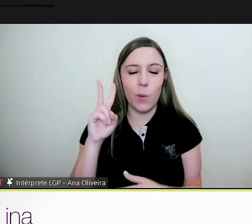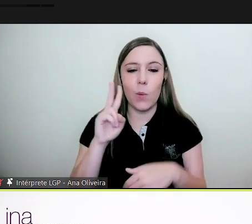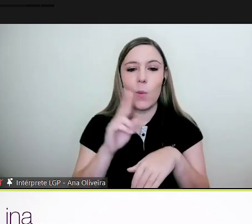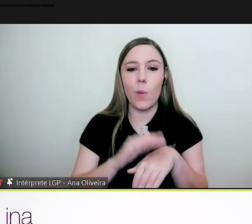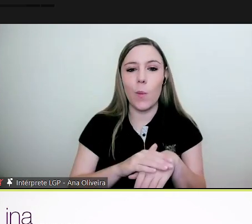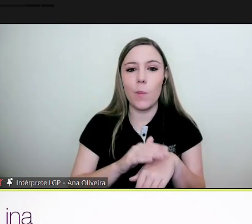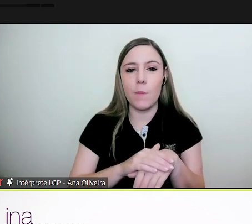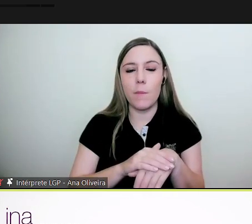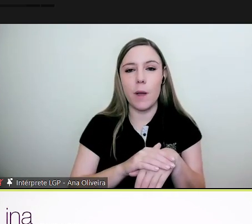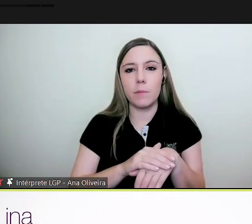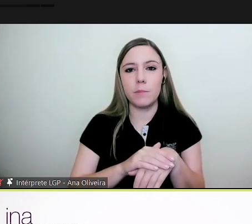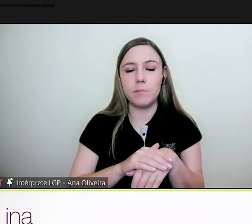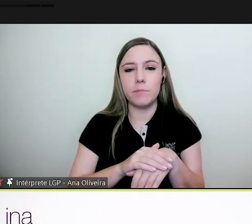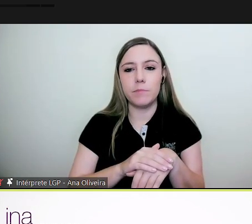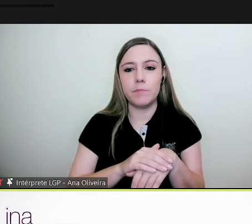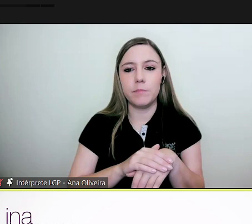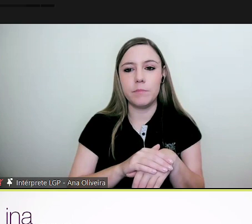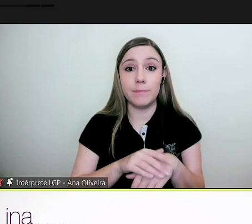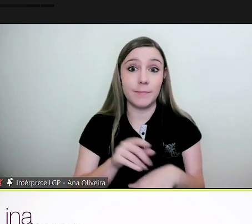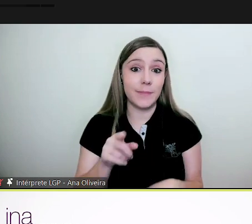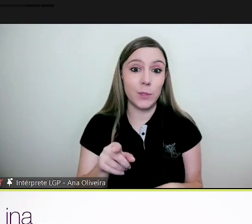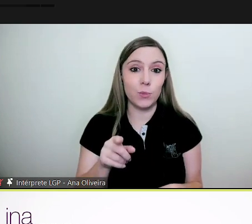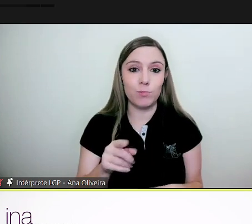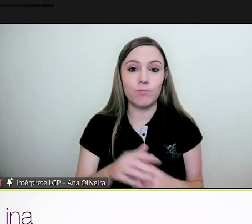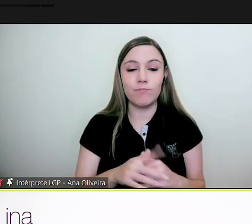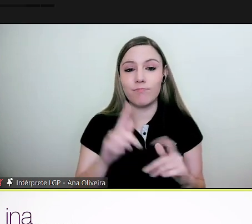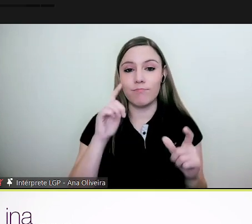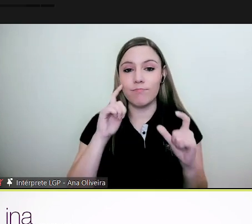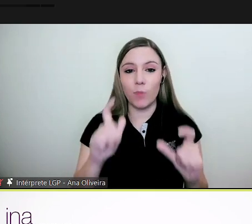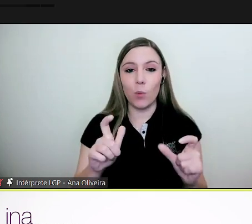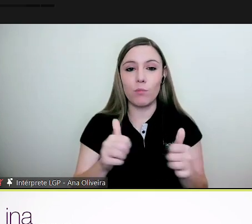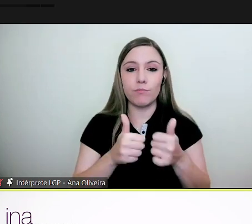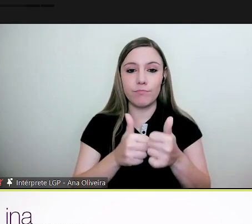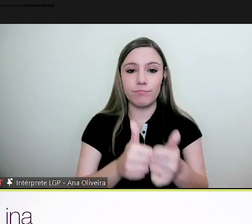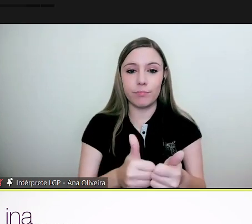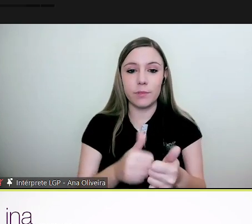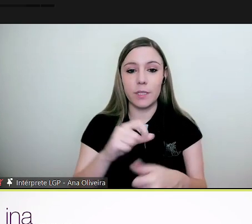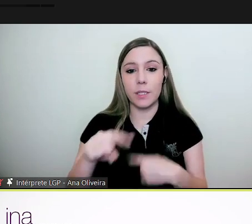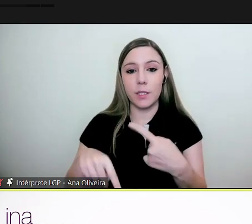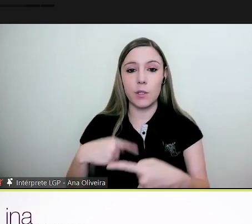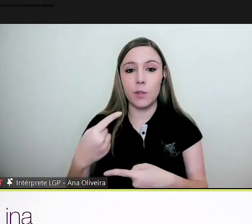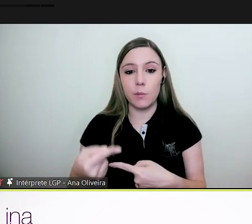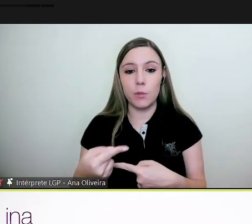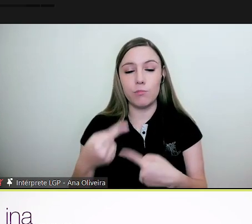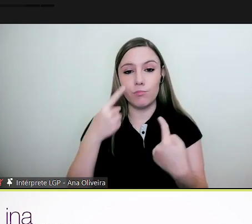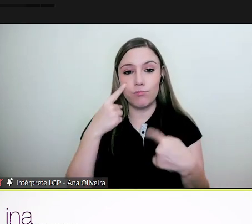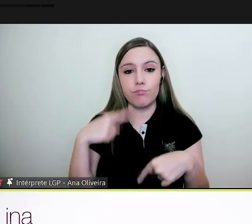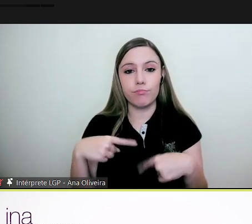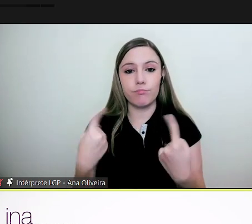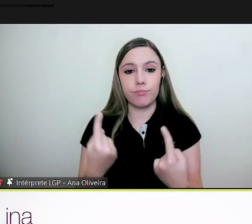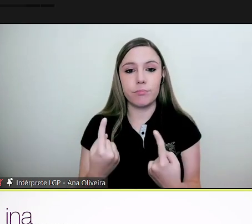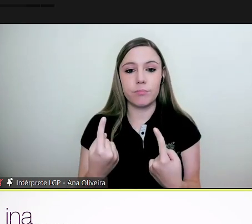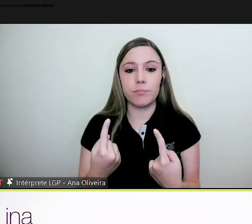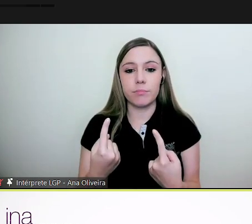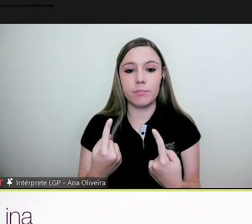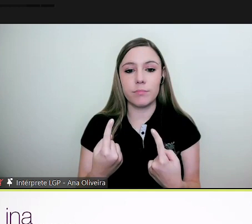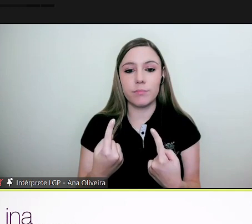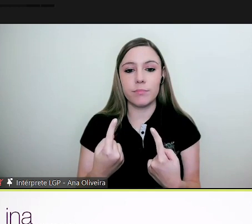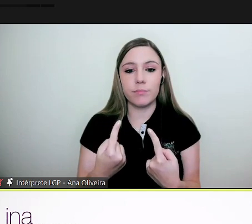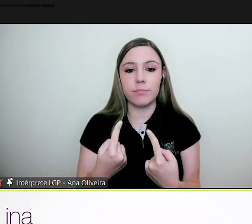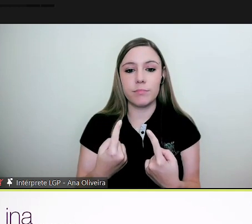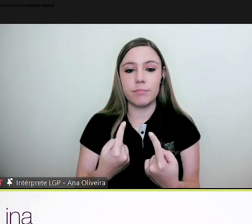através exatamente disso, da monitorização, do acompanhamento e depois da apresentação de